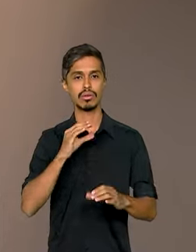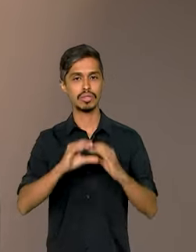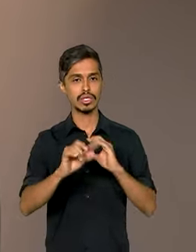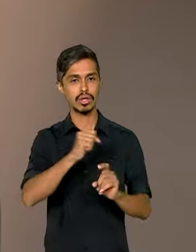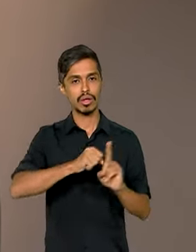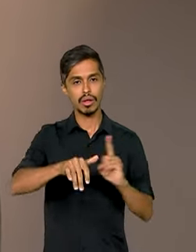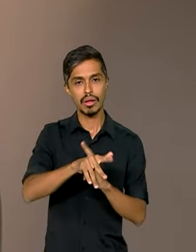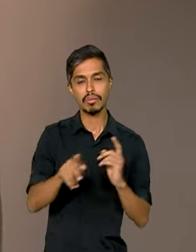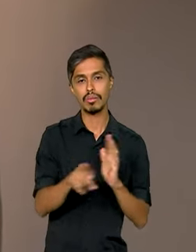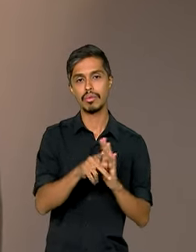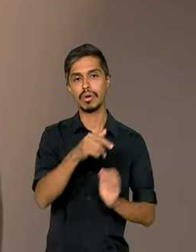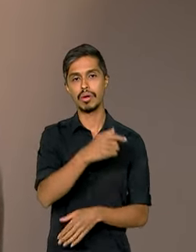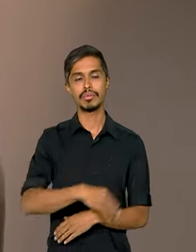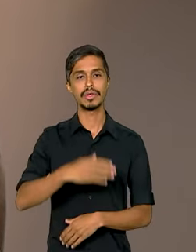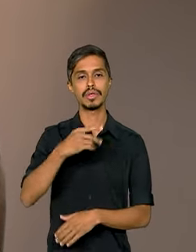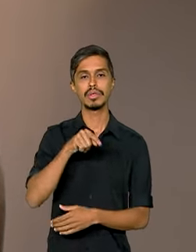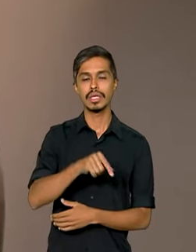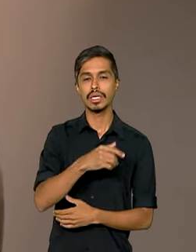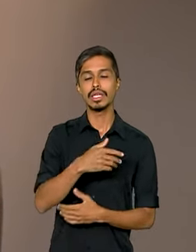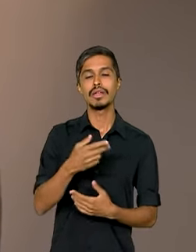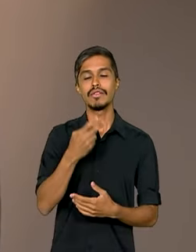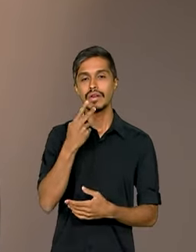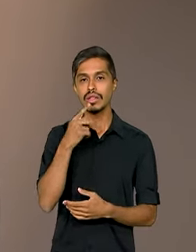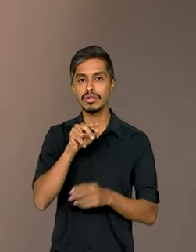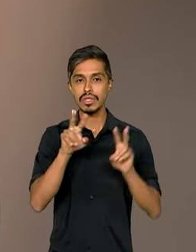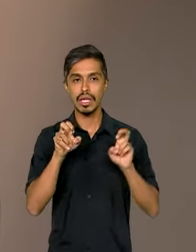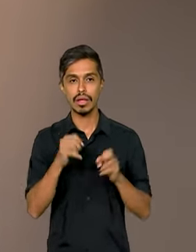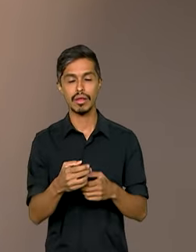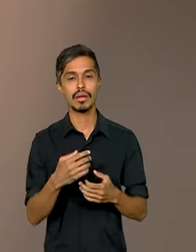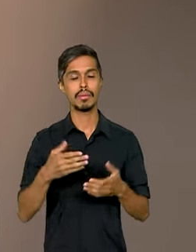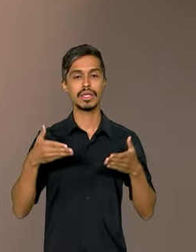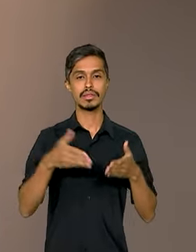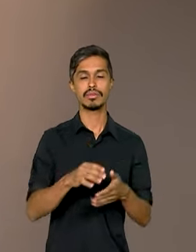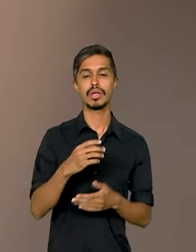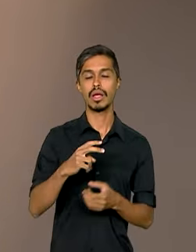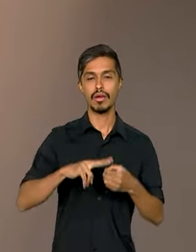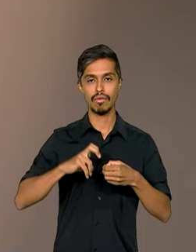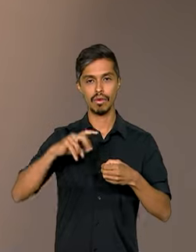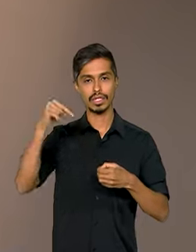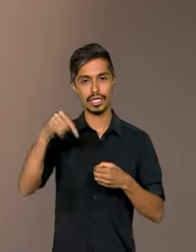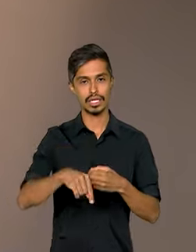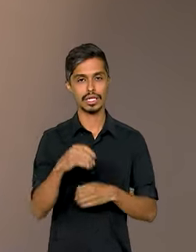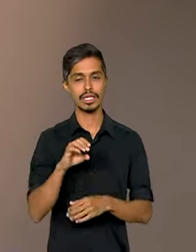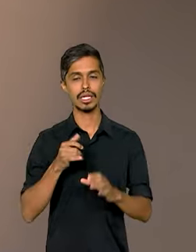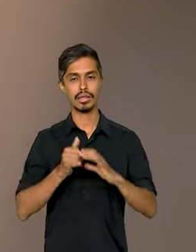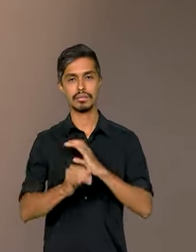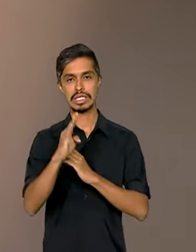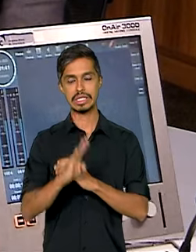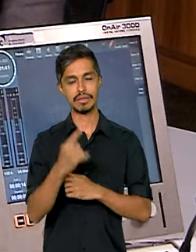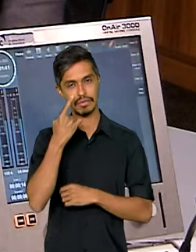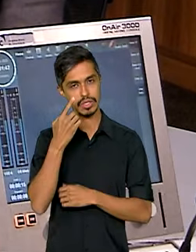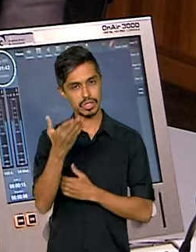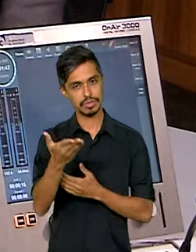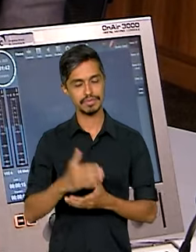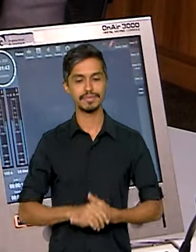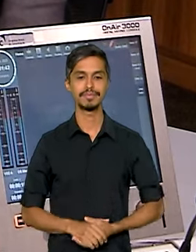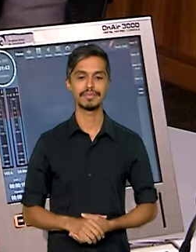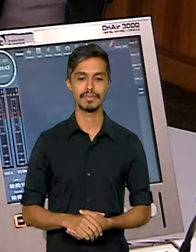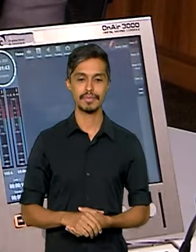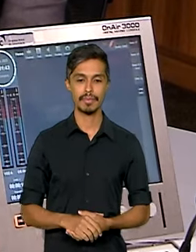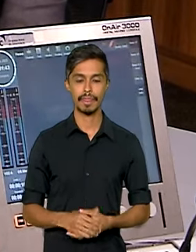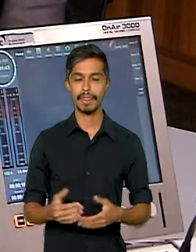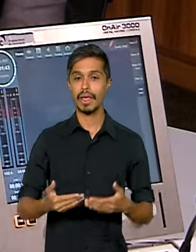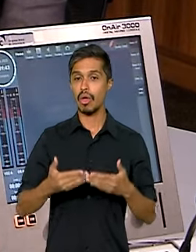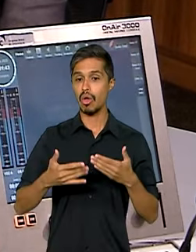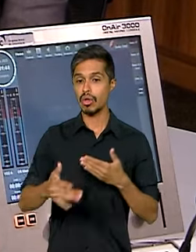presidência da república Paulo Pimenta participou do programa A Voz do Brasil aqui na IBC veja como foi a partir